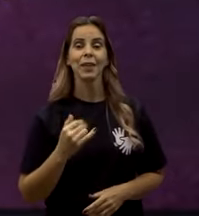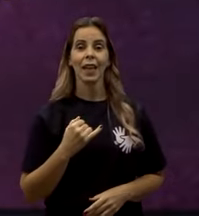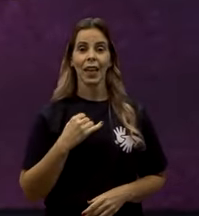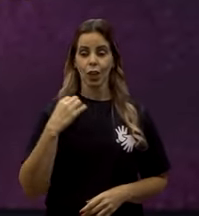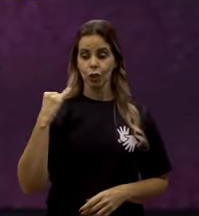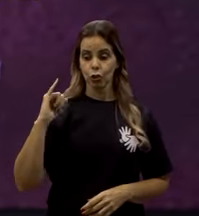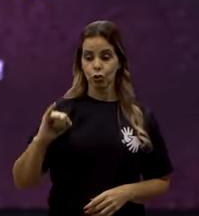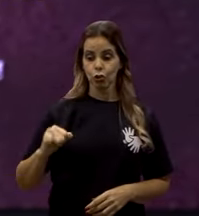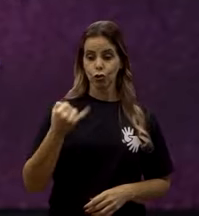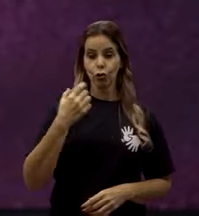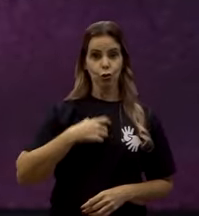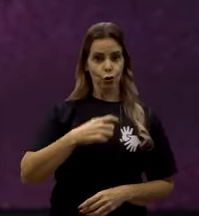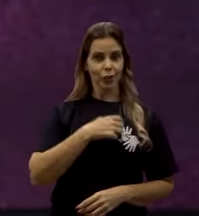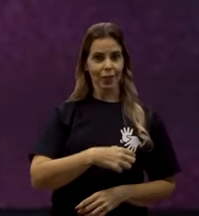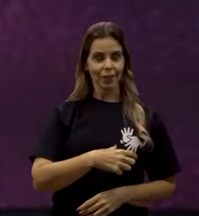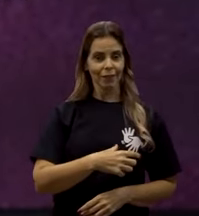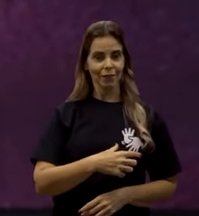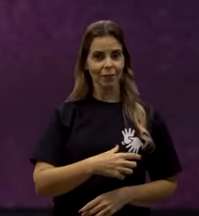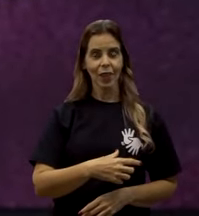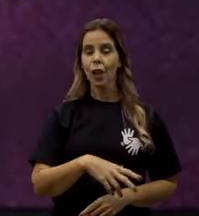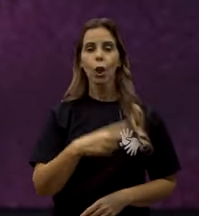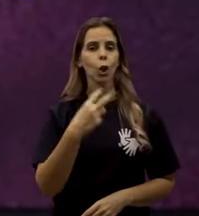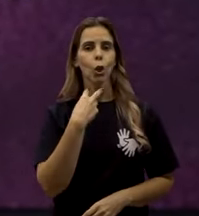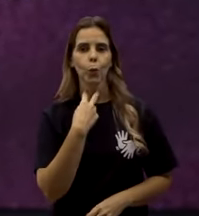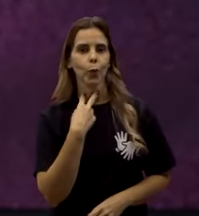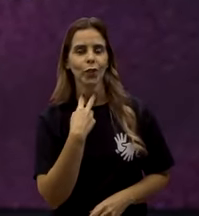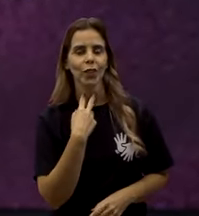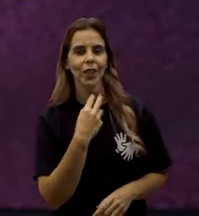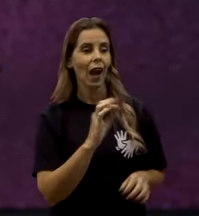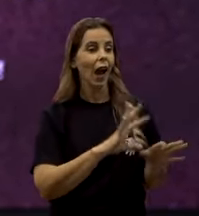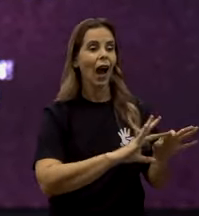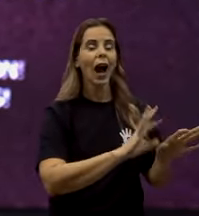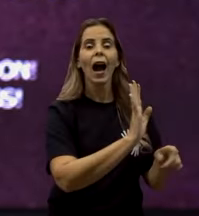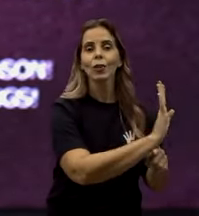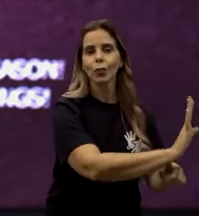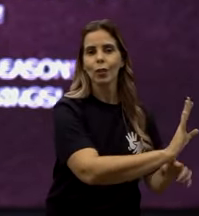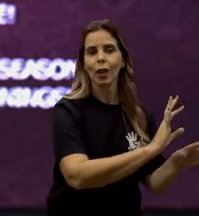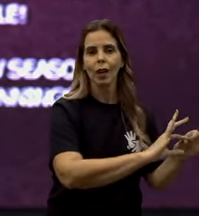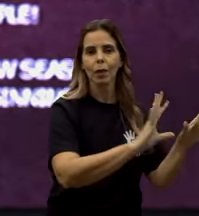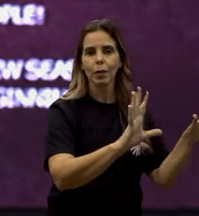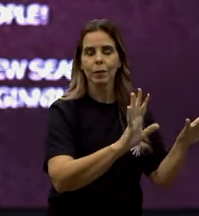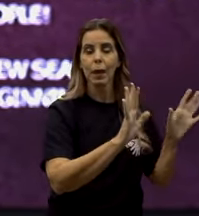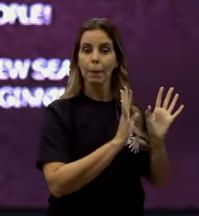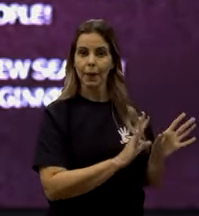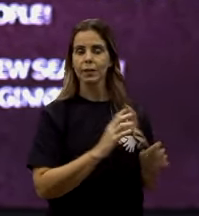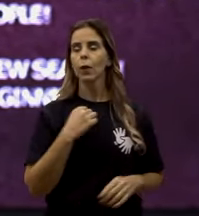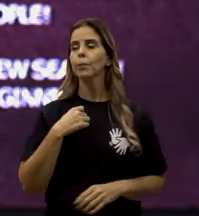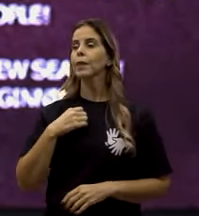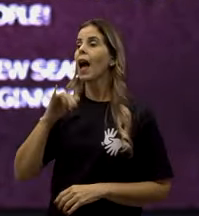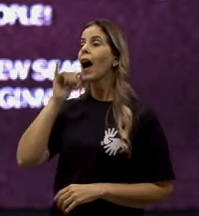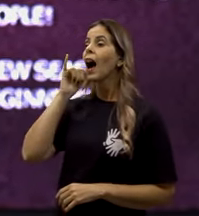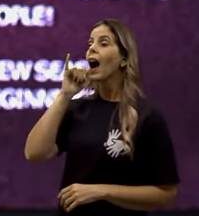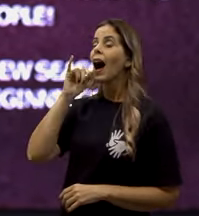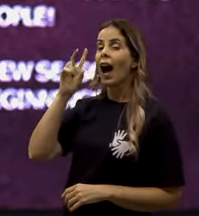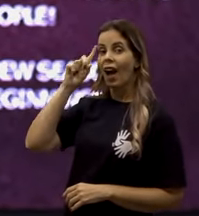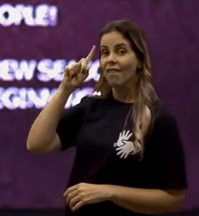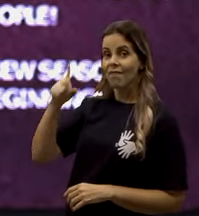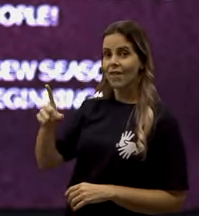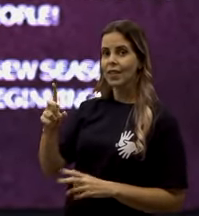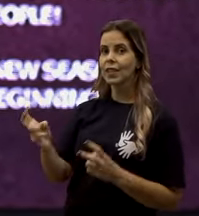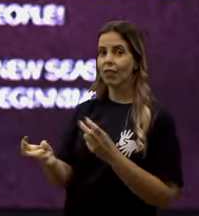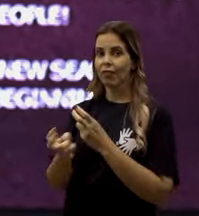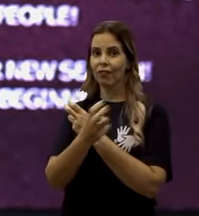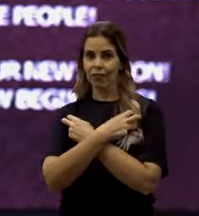mas quem tava no palácio podia aí olha José pro cara Avisa lá o faraó que eu tô aqui tenho negócio para falar para